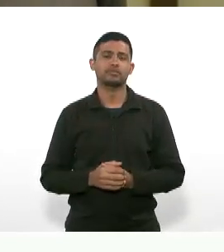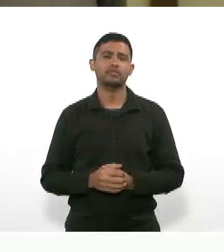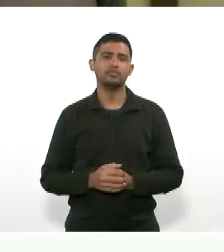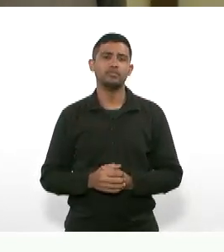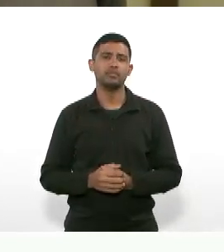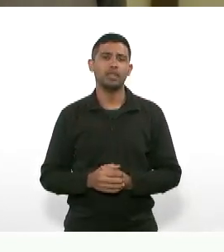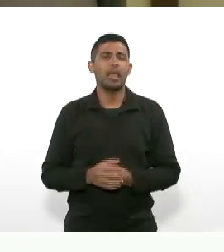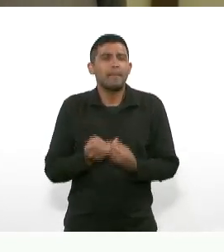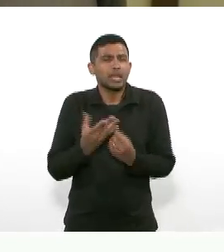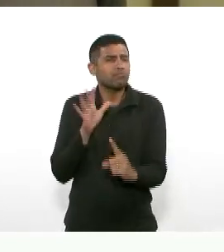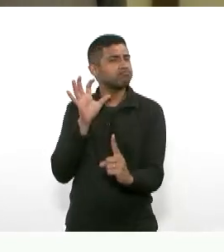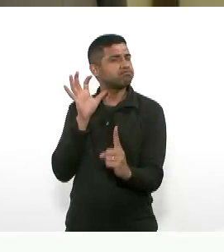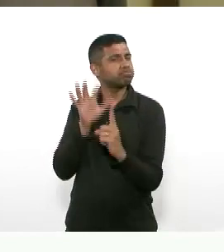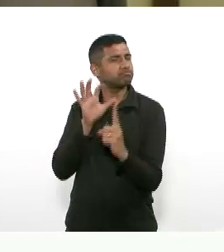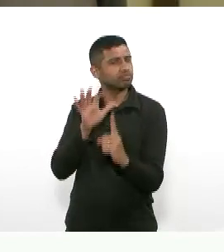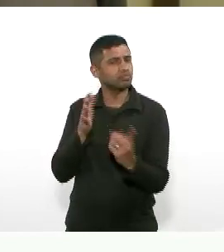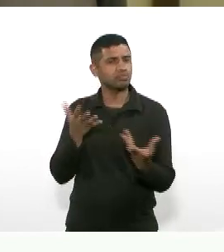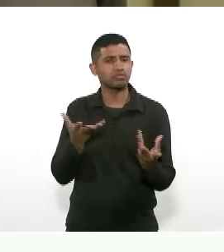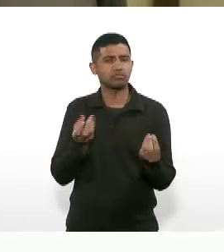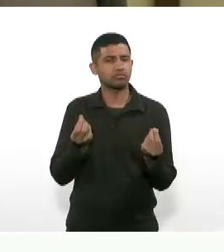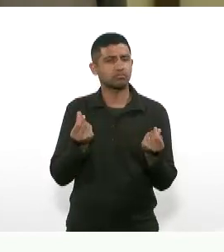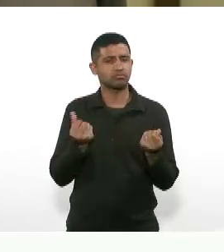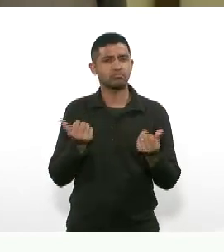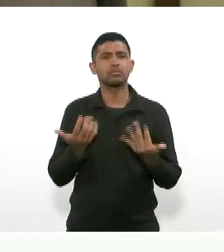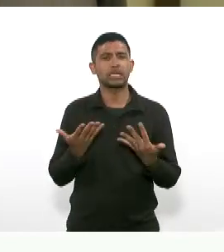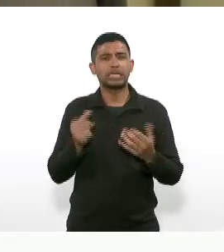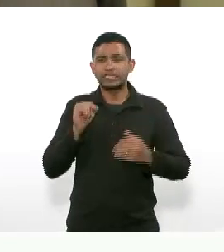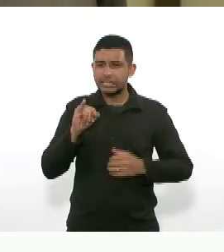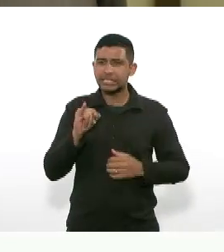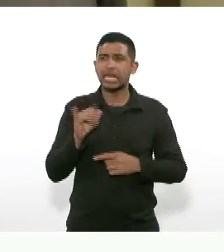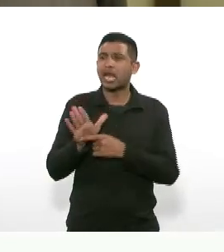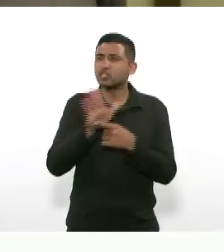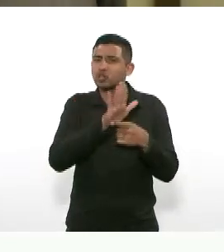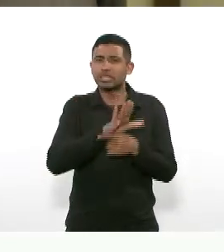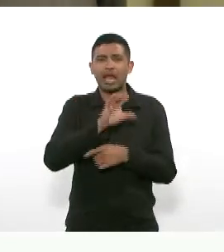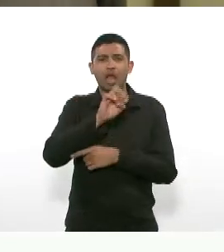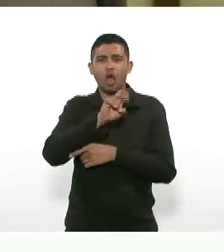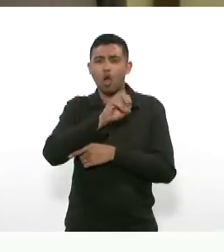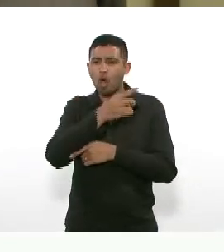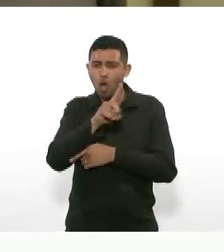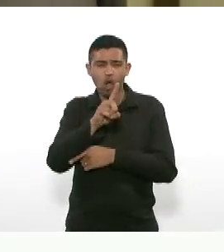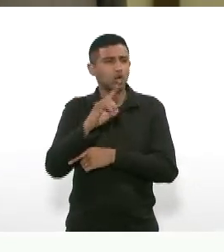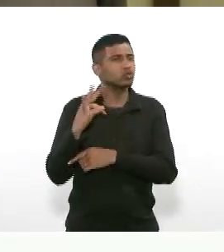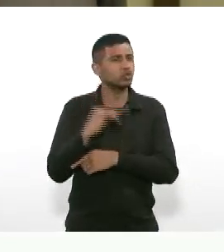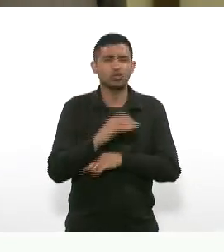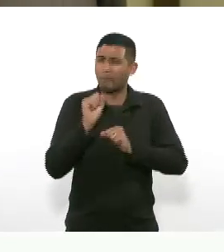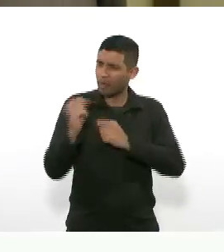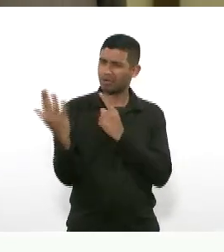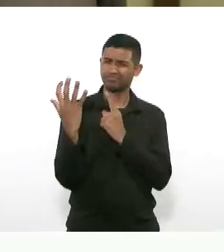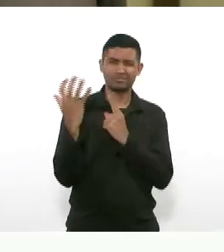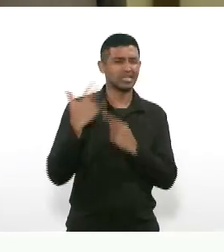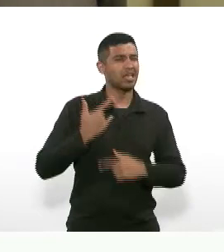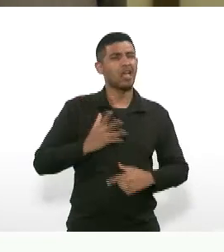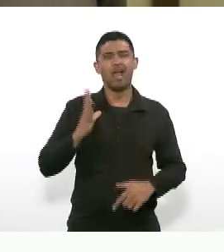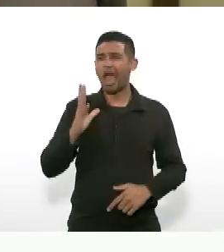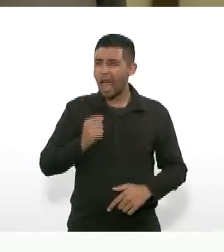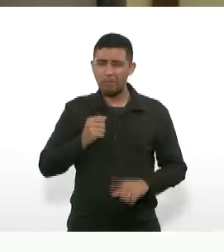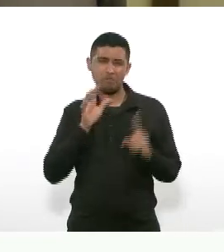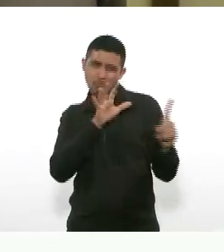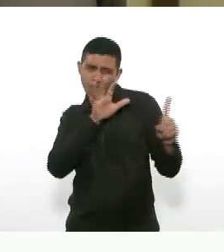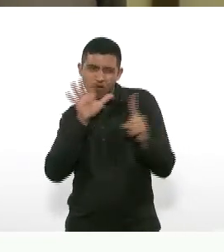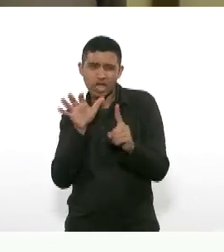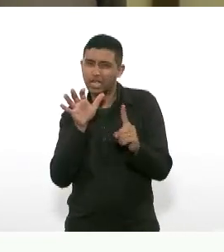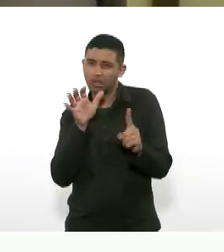a provocação que se fizer pertinente para todos os órgãos. Olha, nos provoquem sem problema, eu já adoro provocar os outros, então